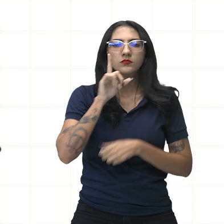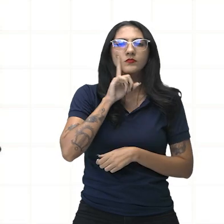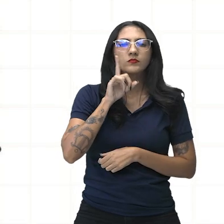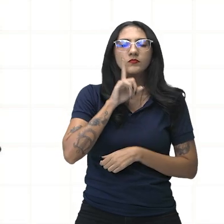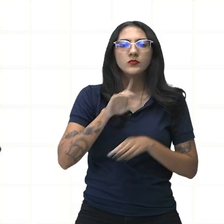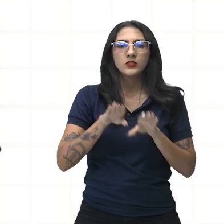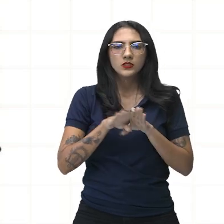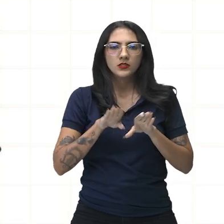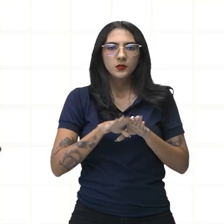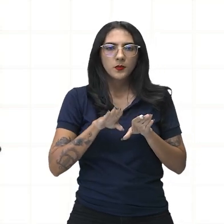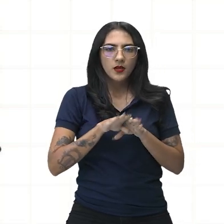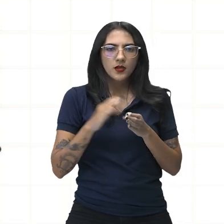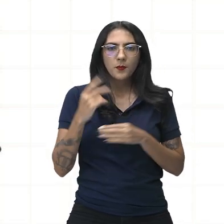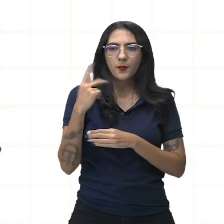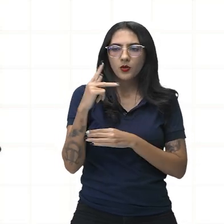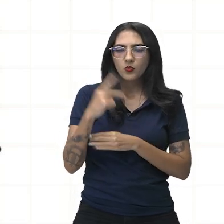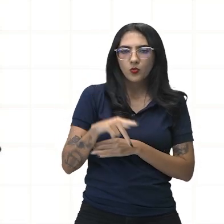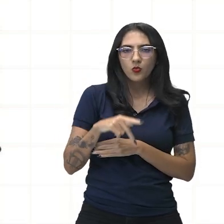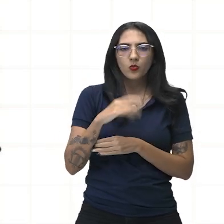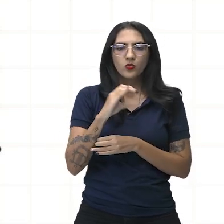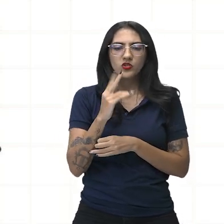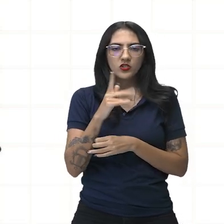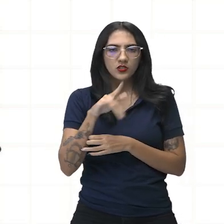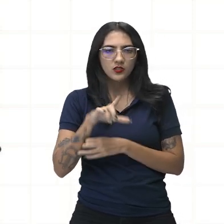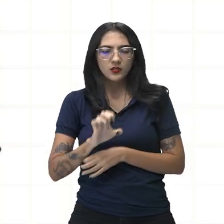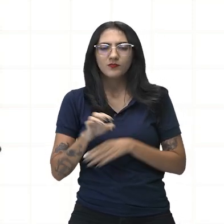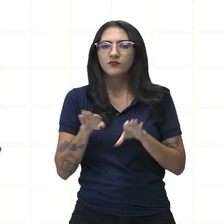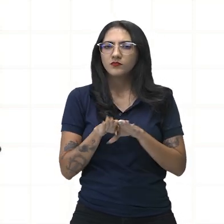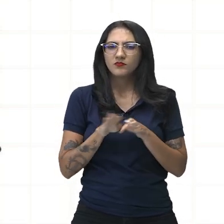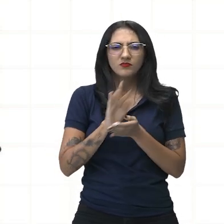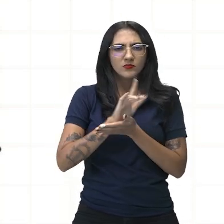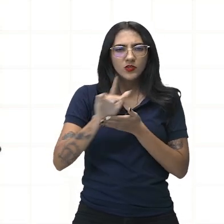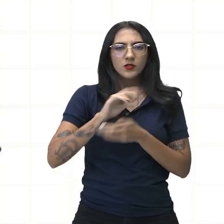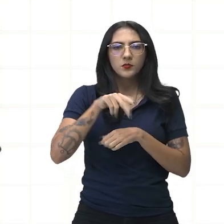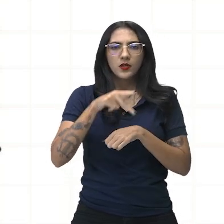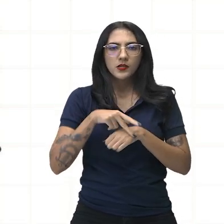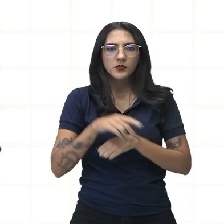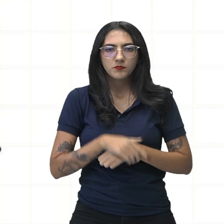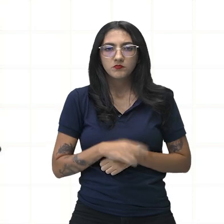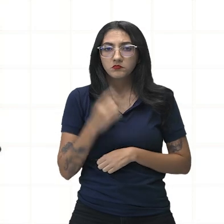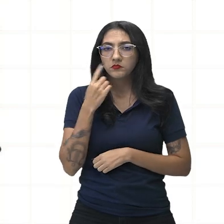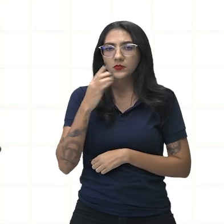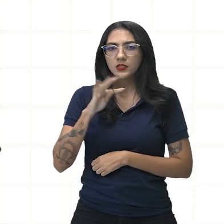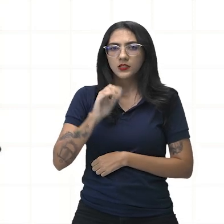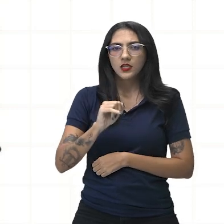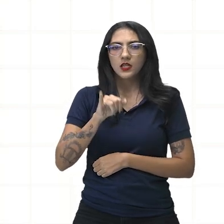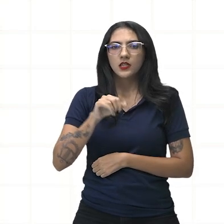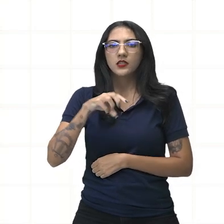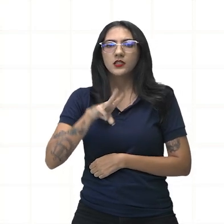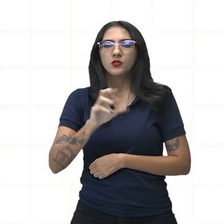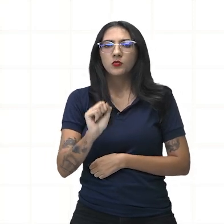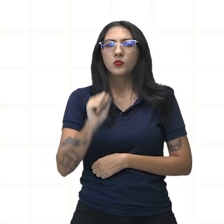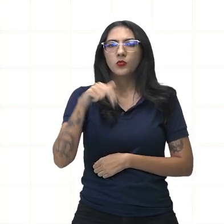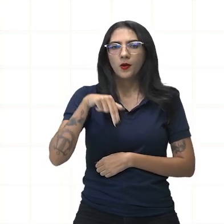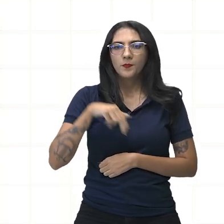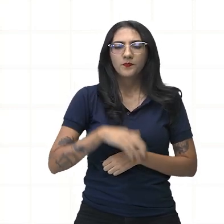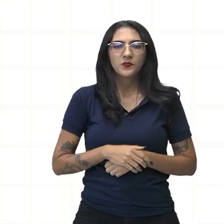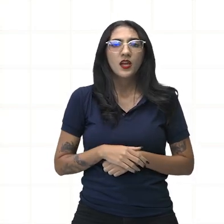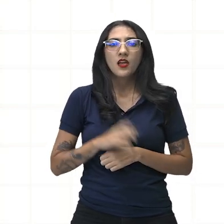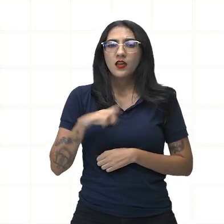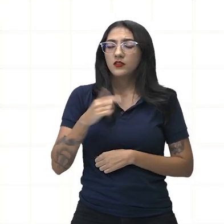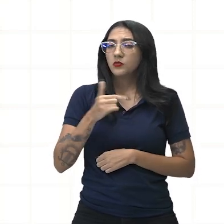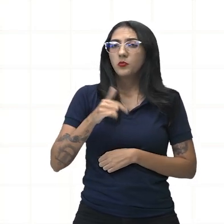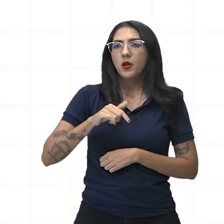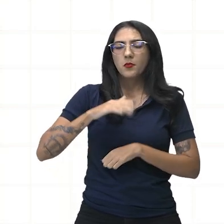Chile e Peru aqui na América do Sul, são diversos países. Temos Taiwan, conforme eu já falei para vocês, não é um país autônomo,